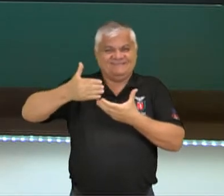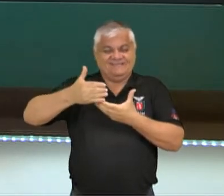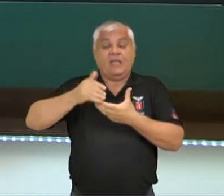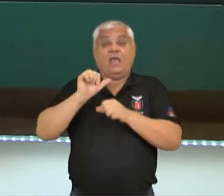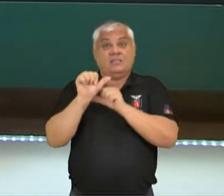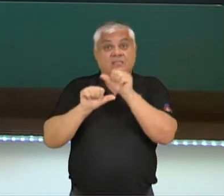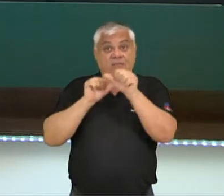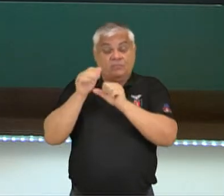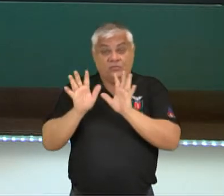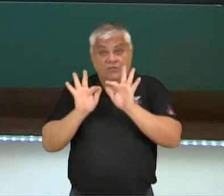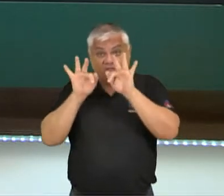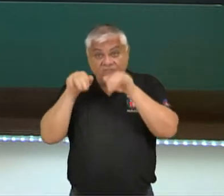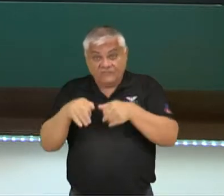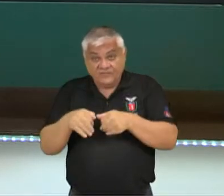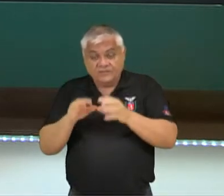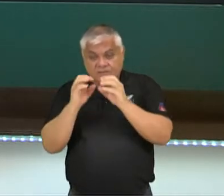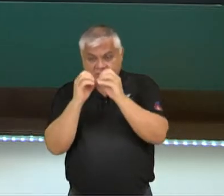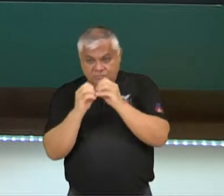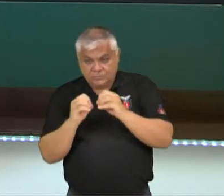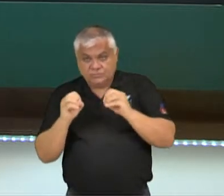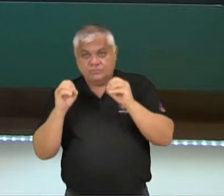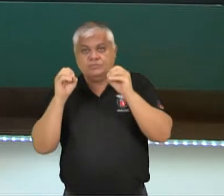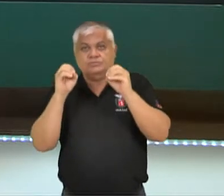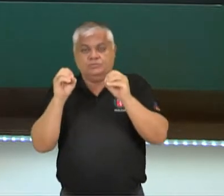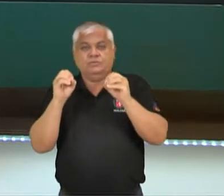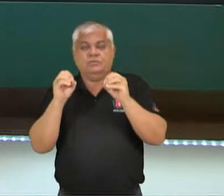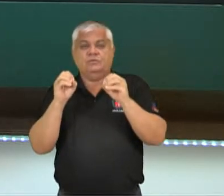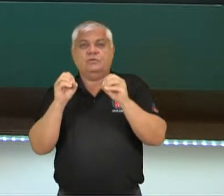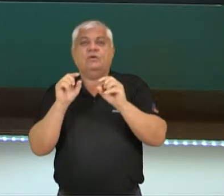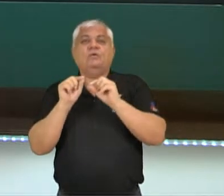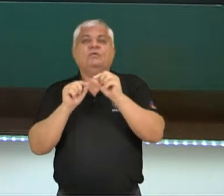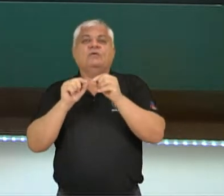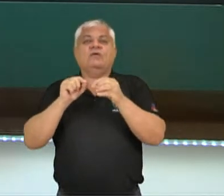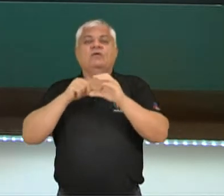que termina a separação dos cromossomos duplicados, o núcleo volta a